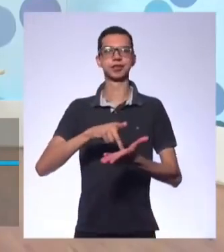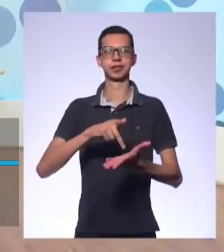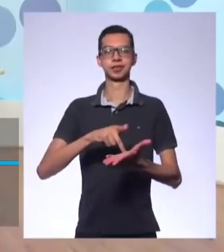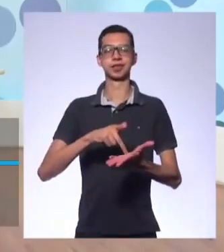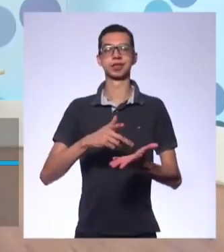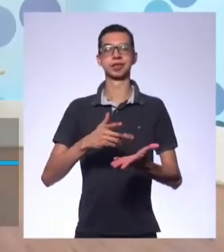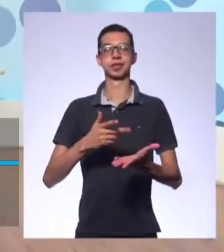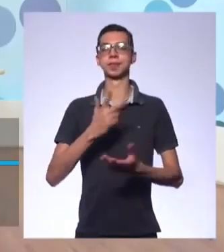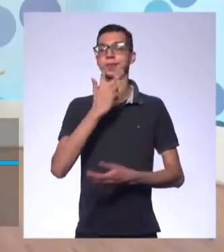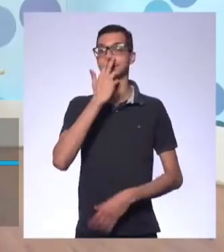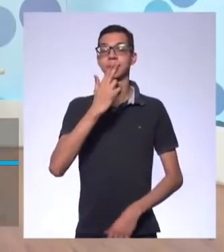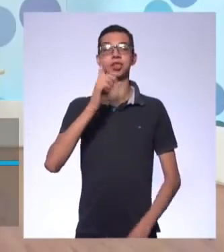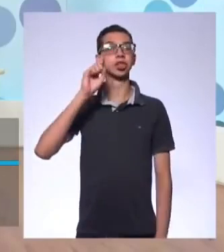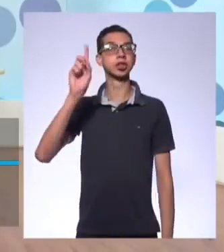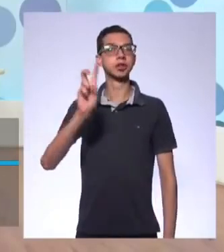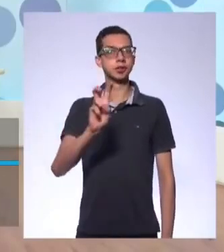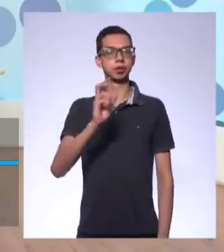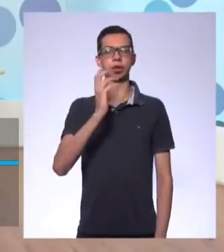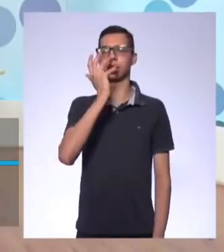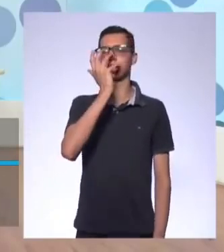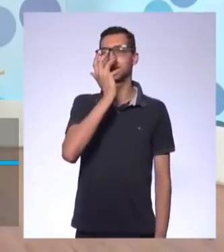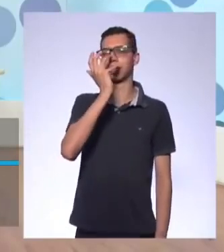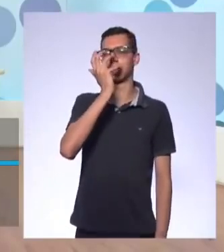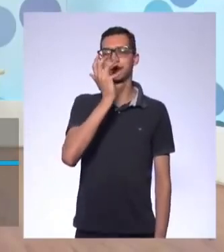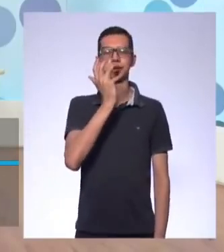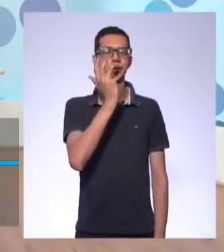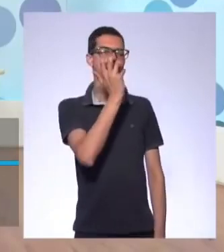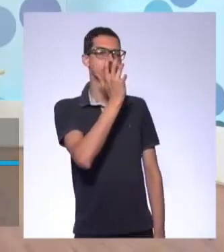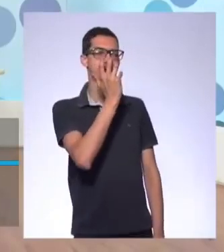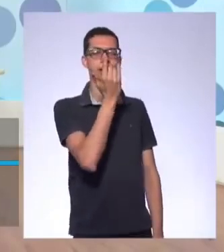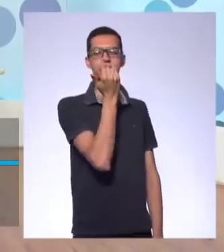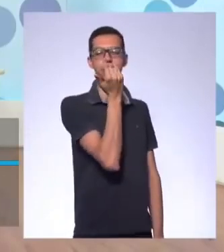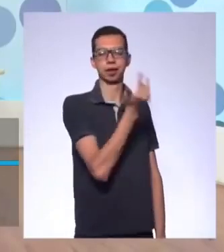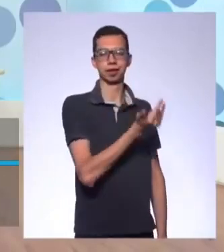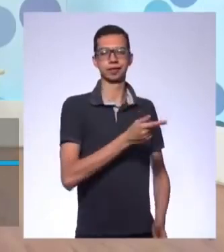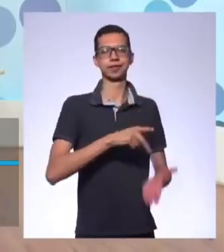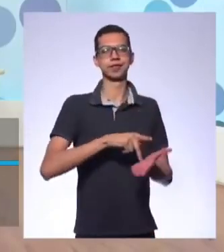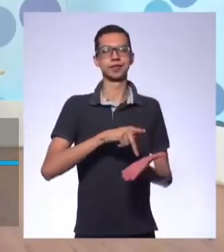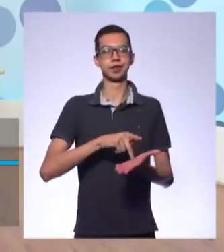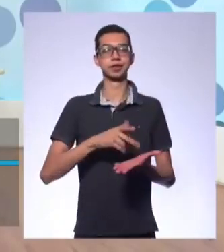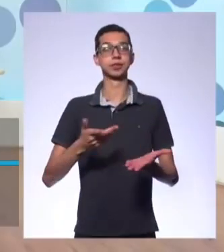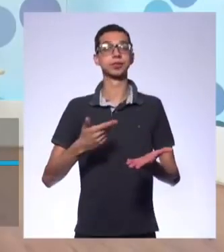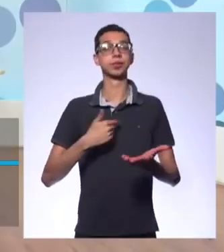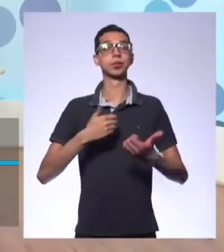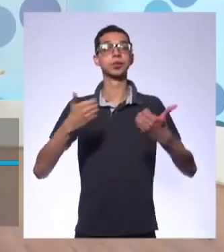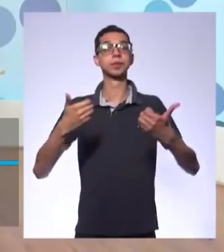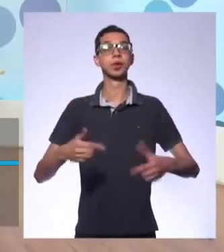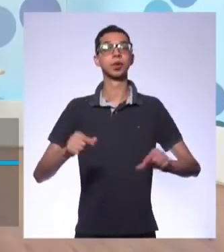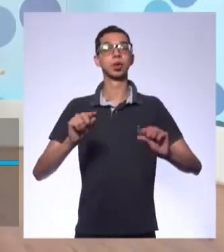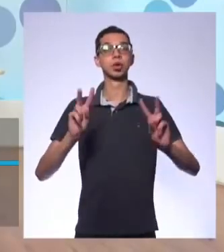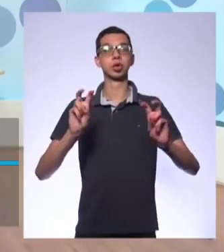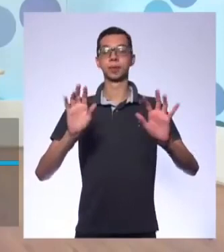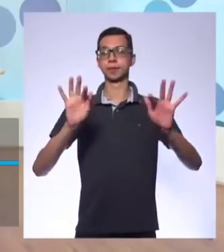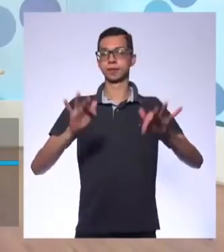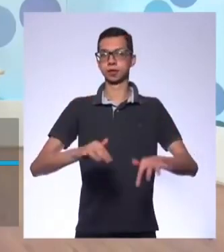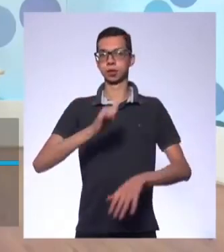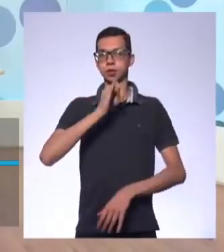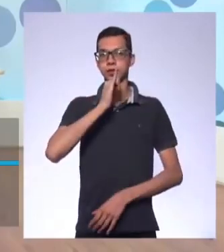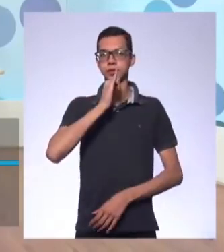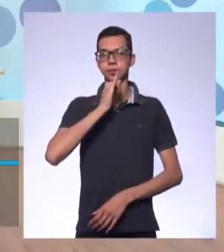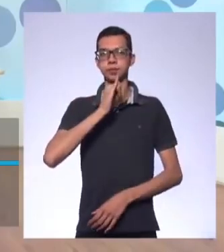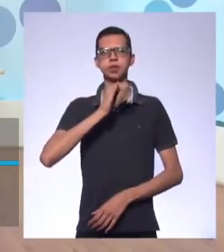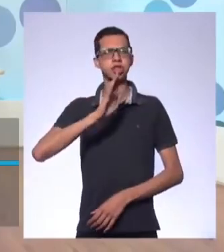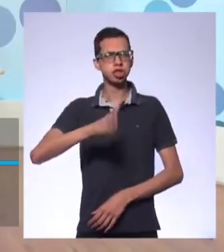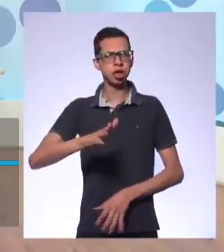Então, em 5 dias se apaixonam e já casam. Eu acho que essa coisa do final, né? De falar que... a gente já contou o final,